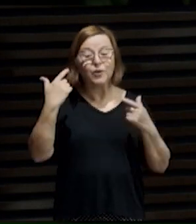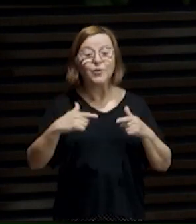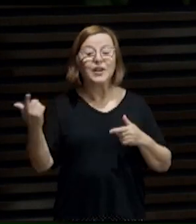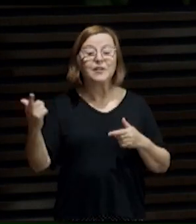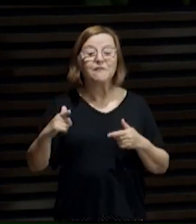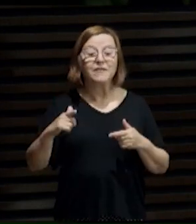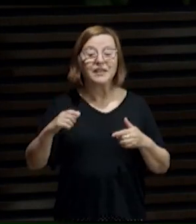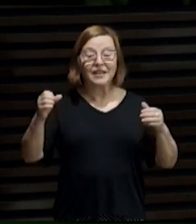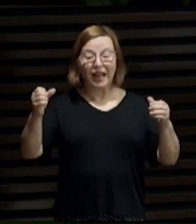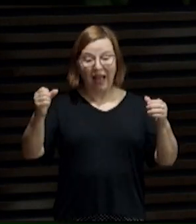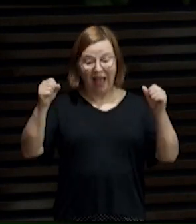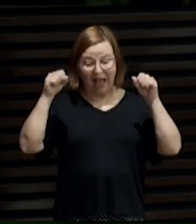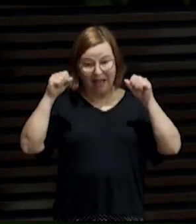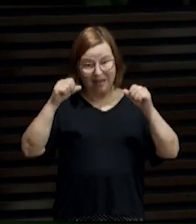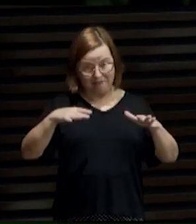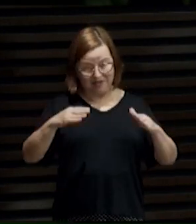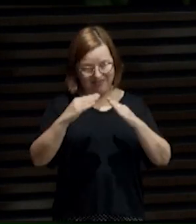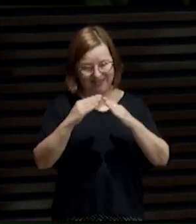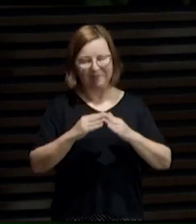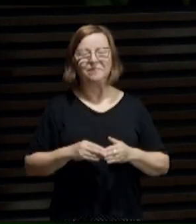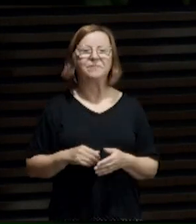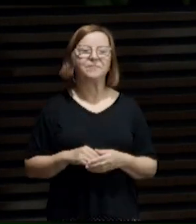perceba que o texto começa falando da seguinte maneira: